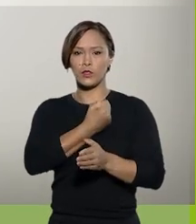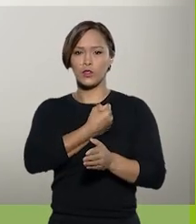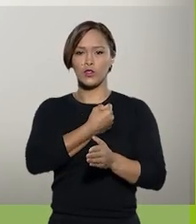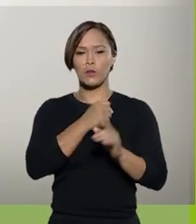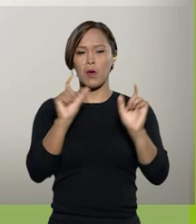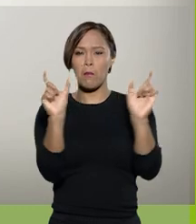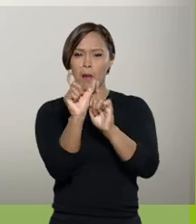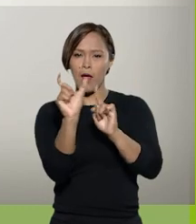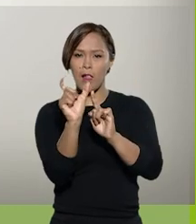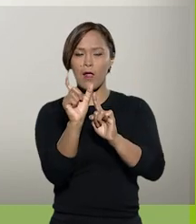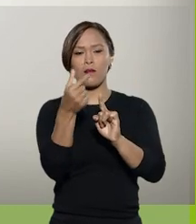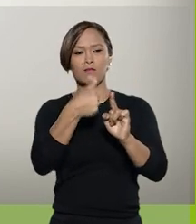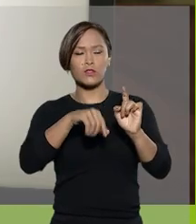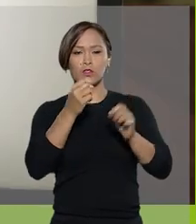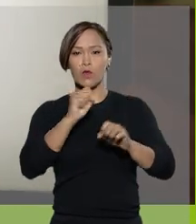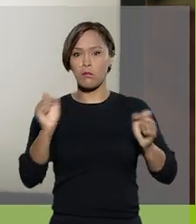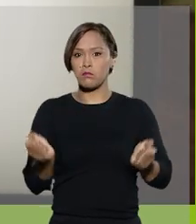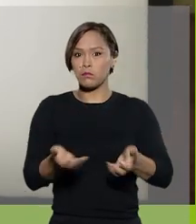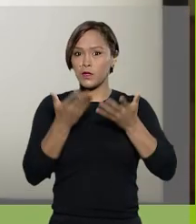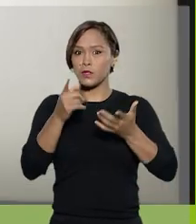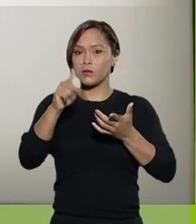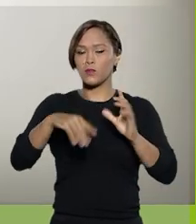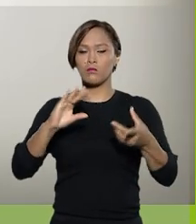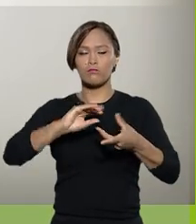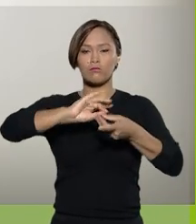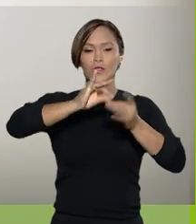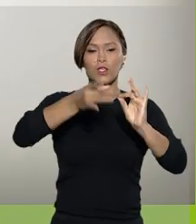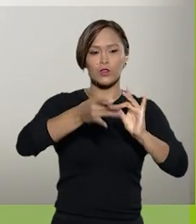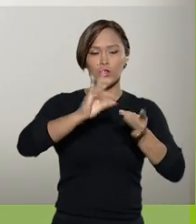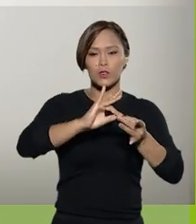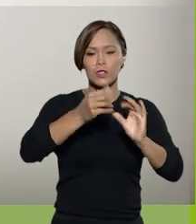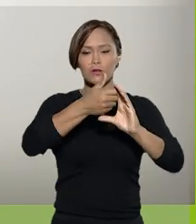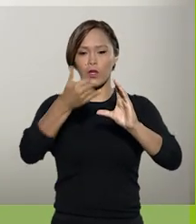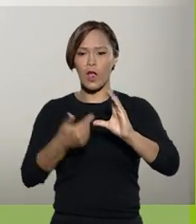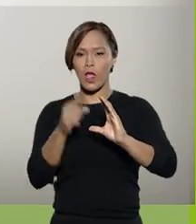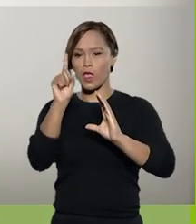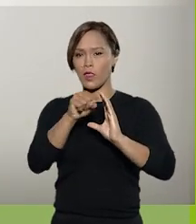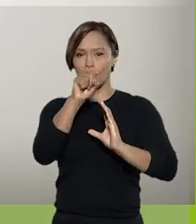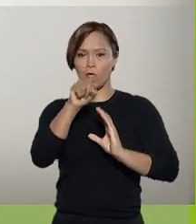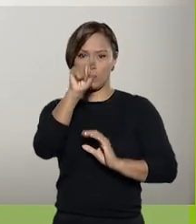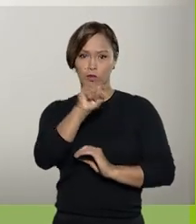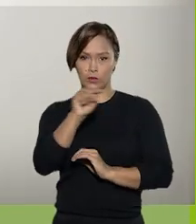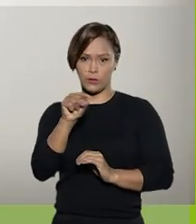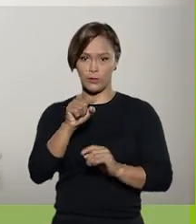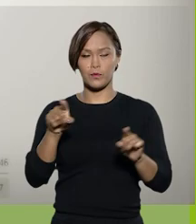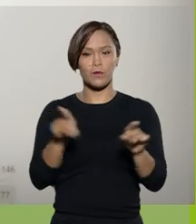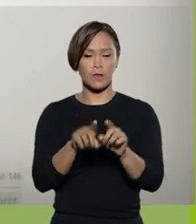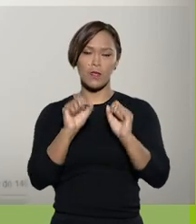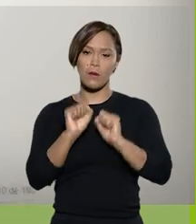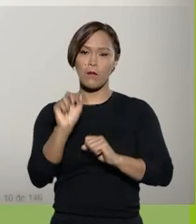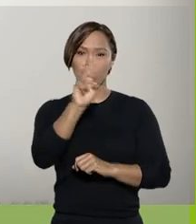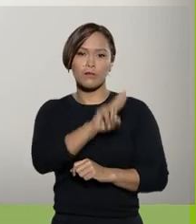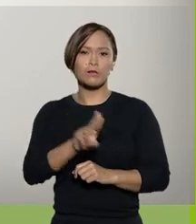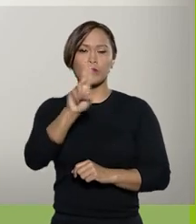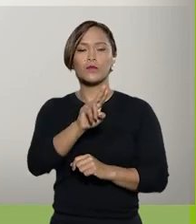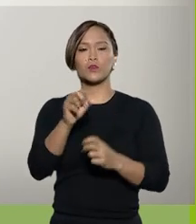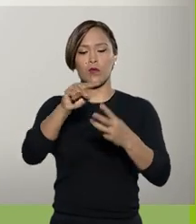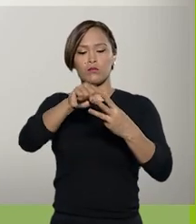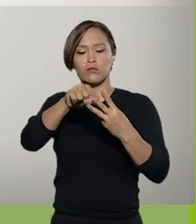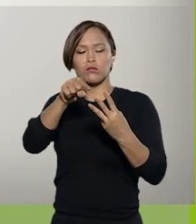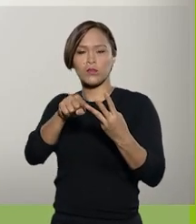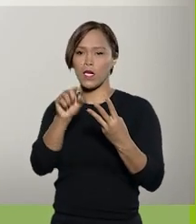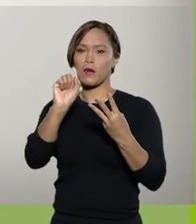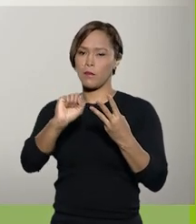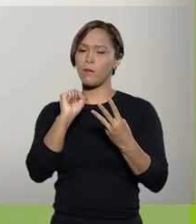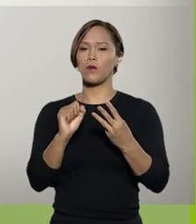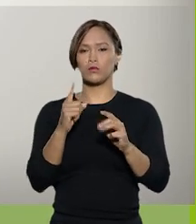siglas, palavras ou expressões associados ao caractere asterisco. Você também pode usar outros três conectores